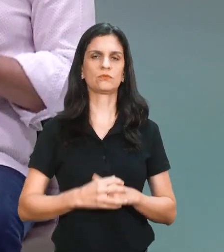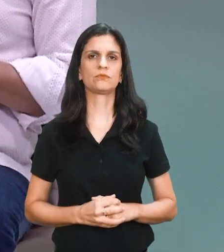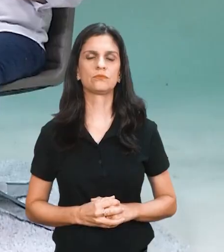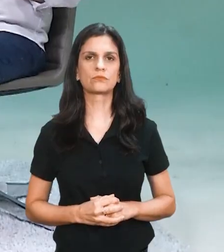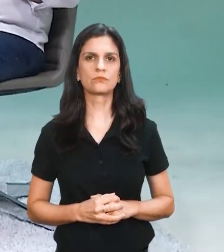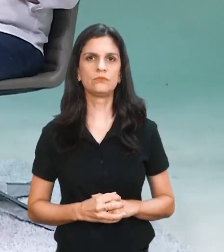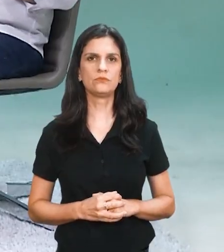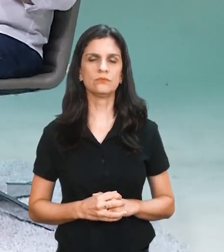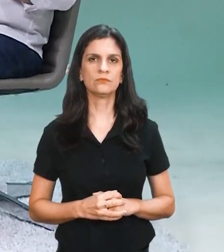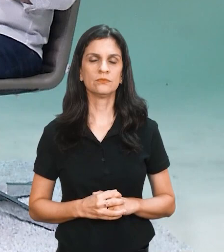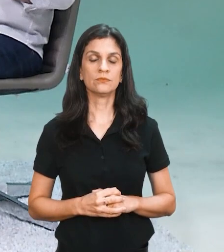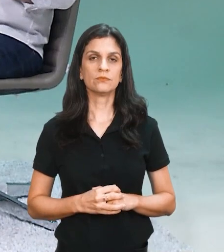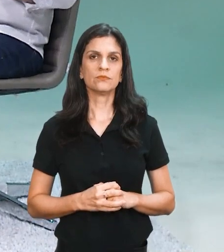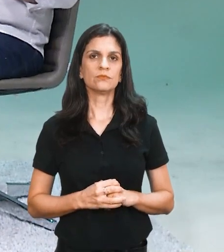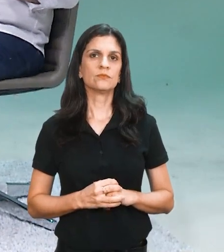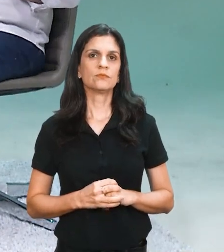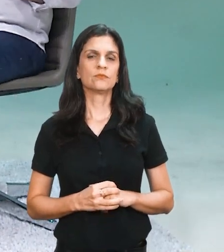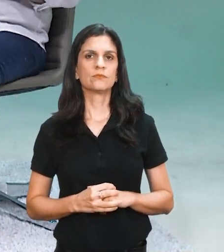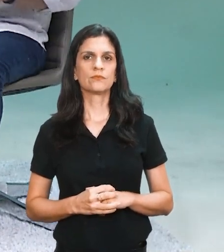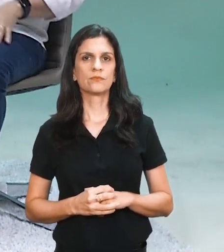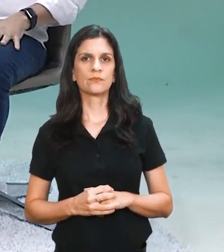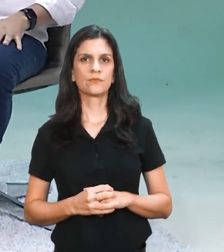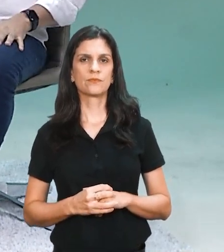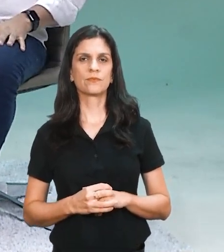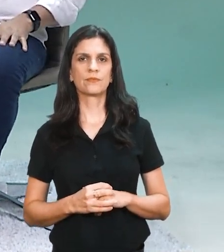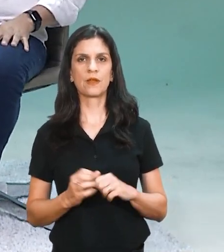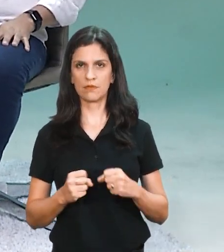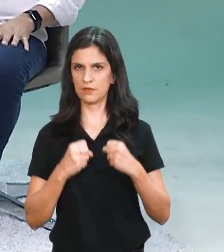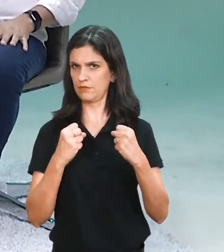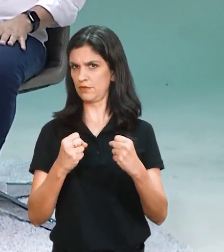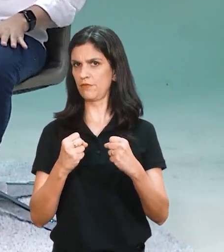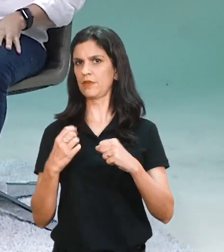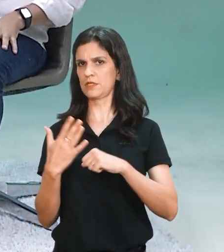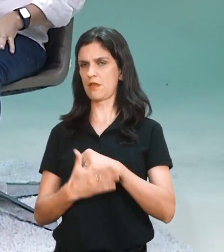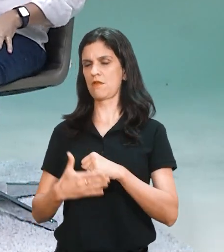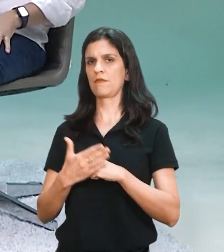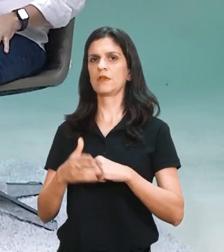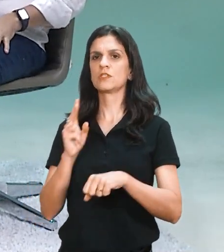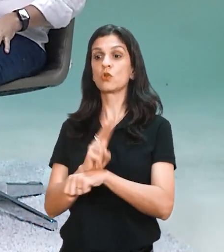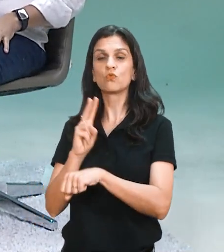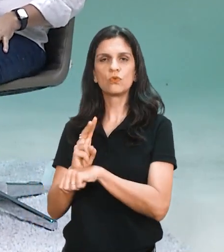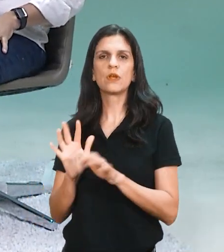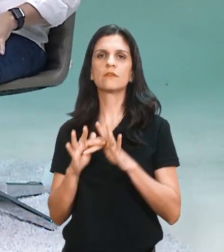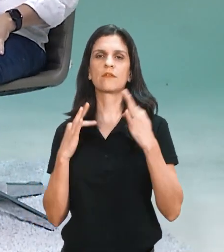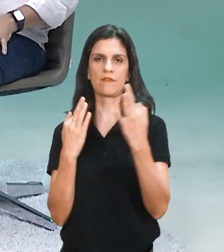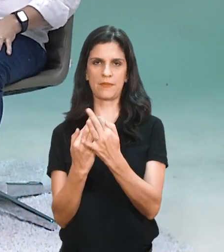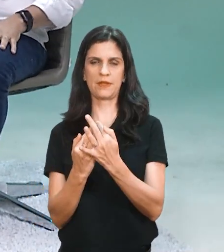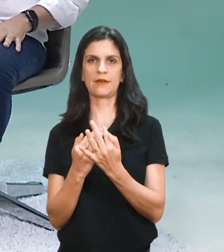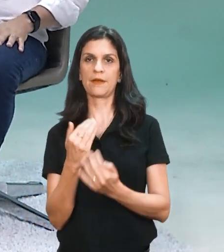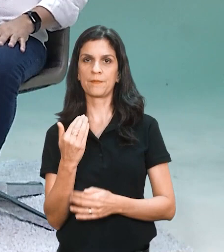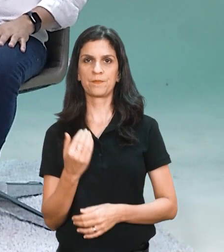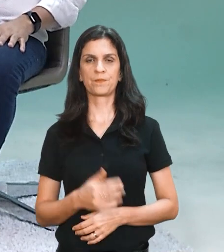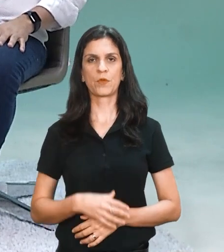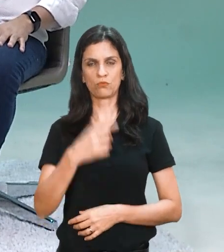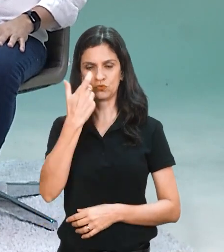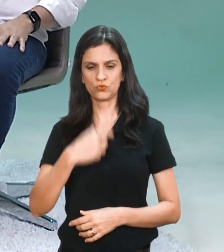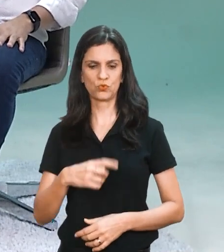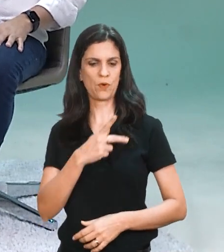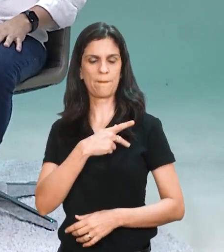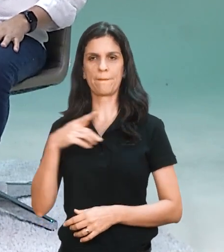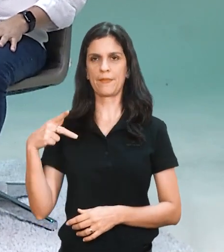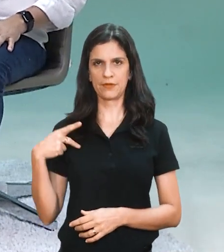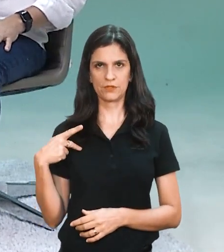rede. Vereador, em relação a essa sua defesa da família, você é pastor. Sim. E como que essa